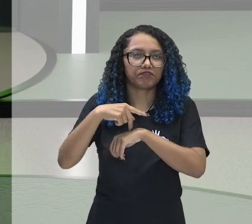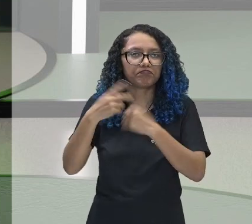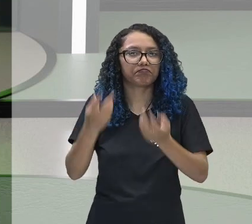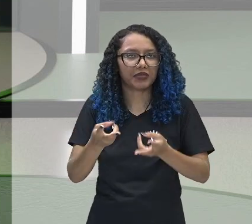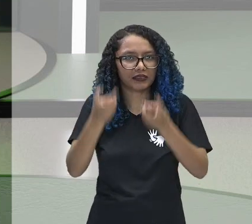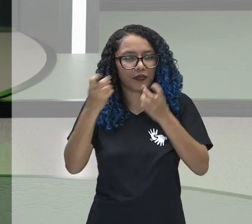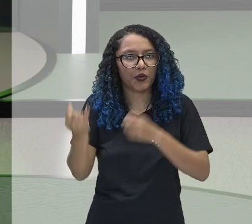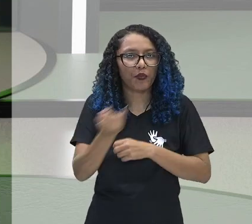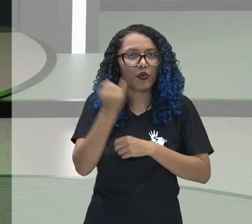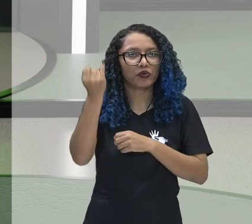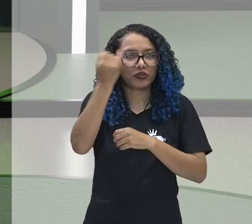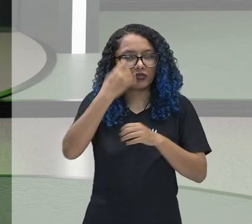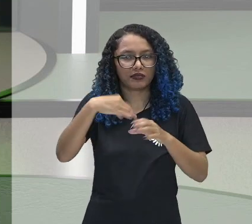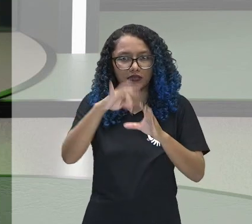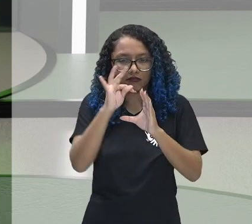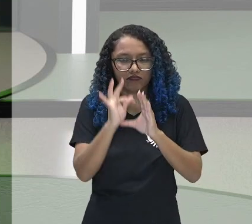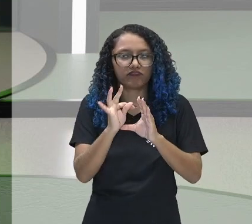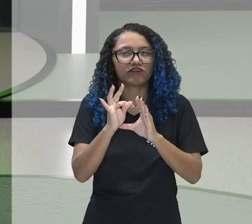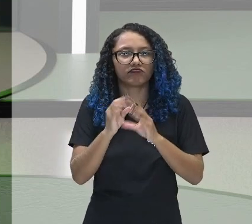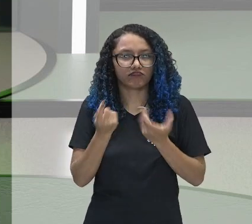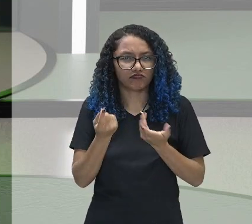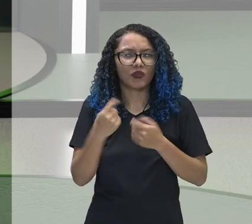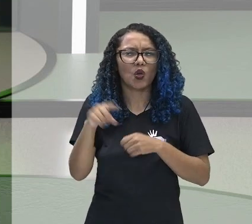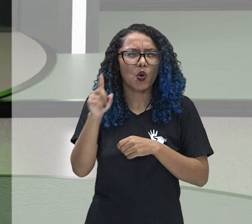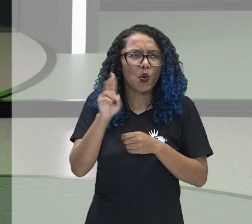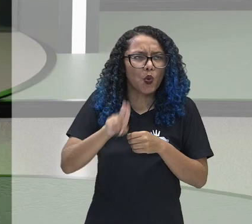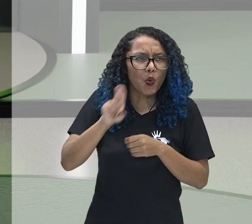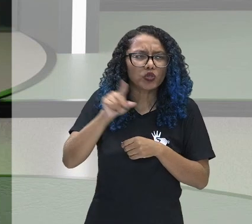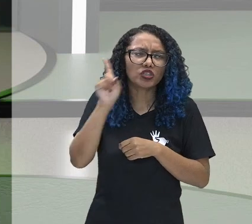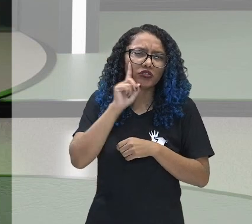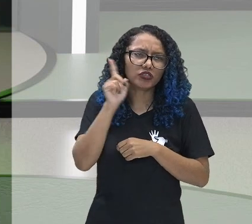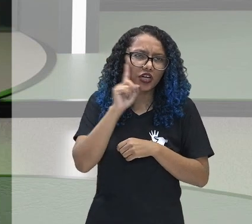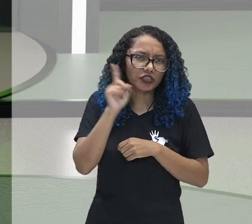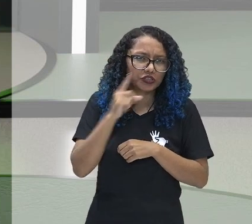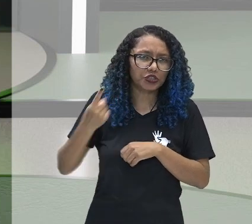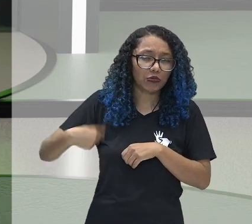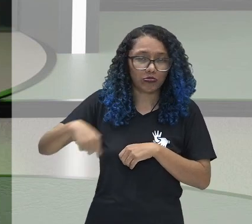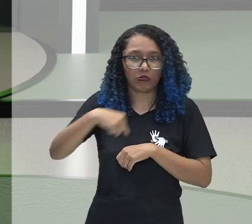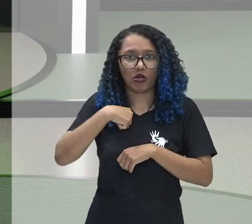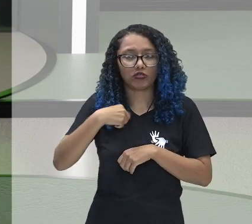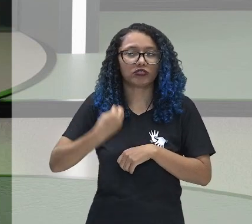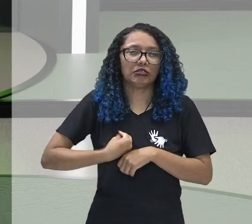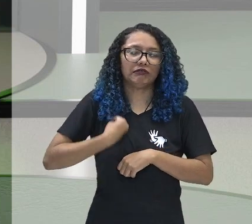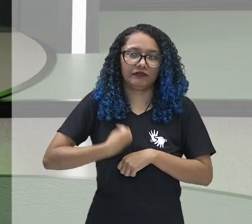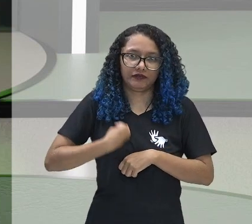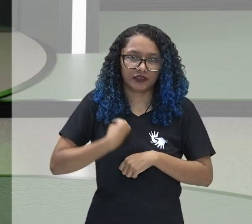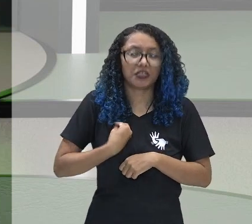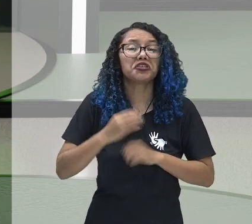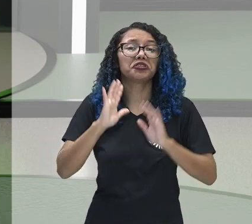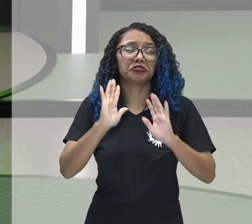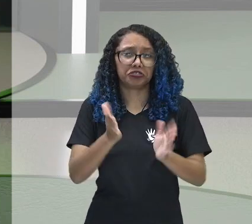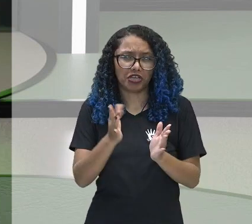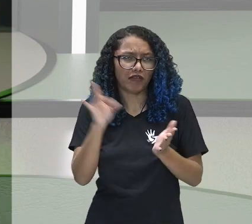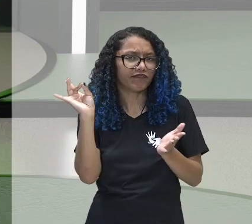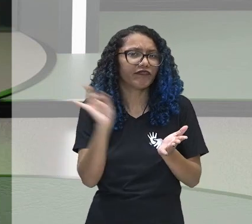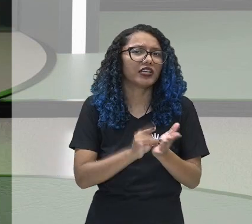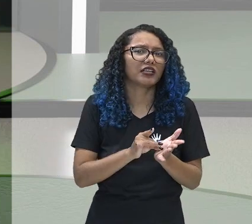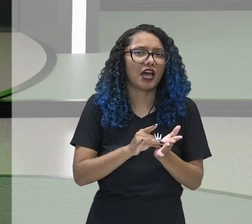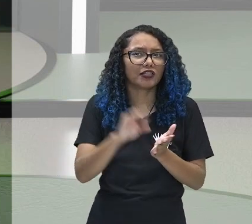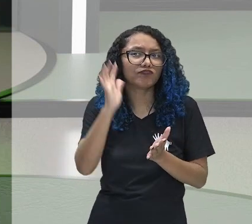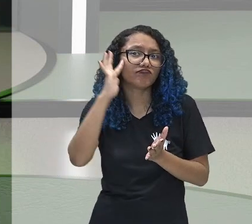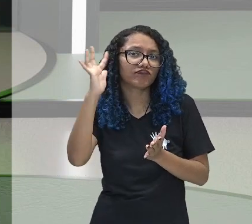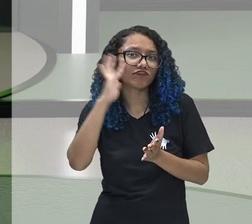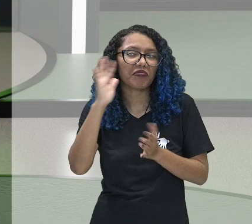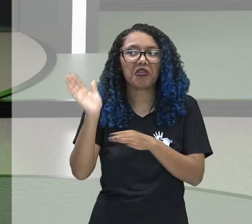transgênicos invadindo o dia a dia, né, do nosso cotidiano, e já é uma realidade, não é mais